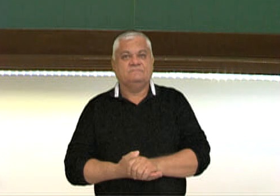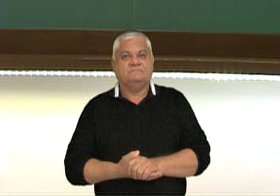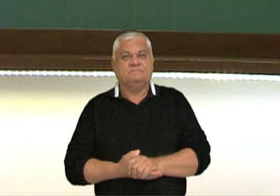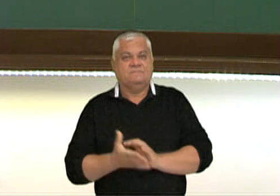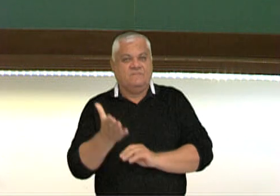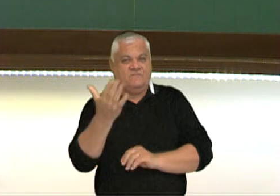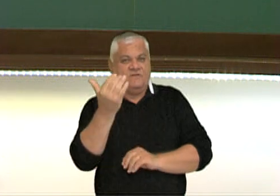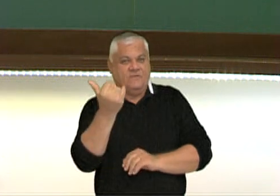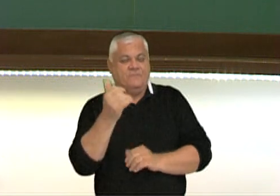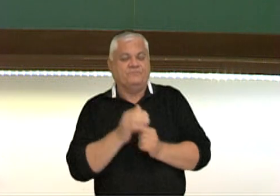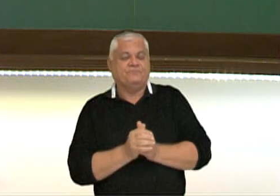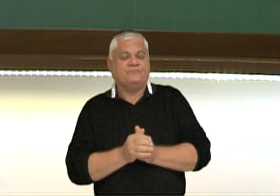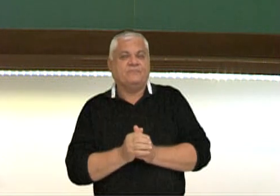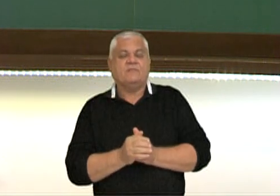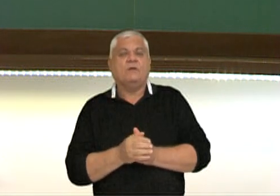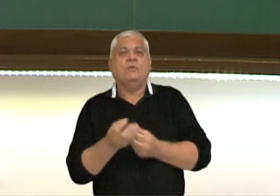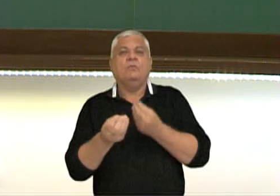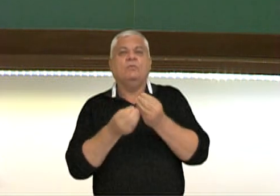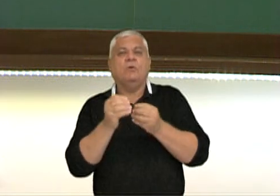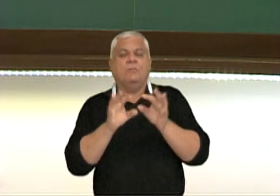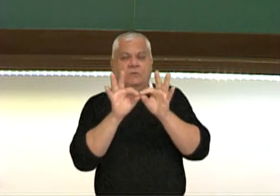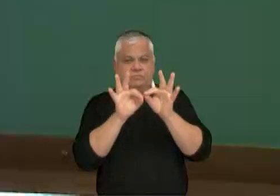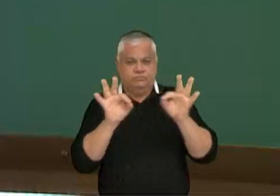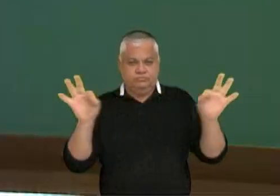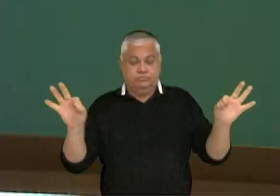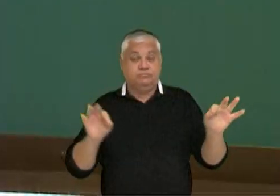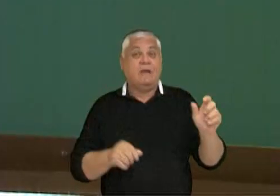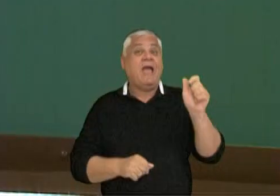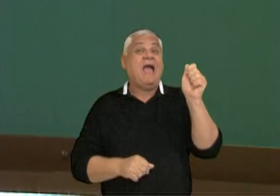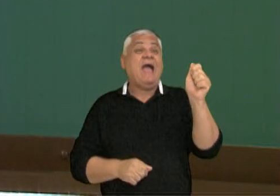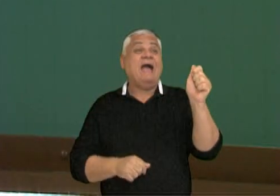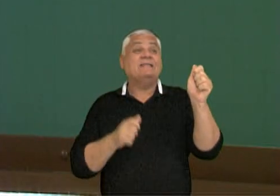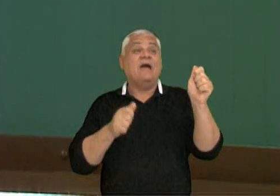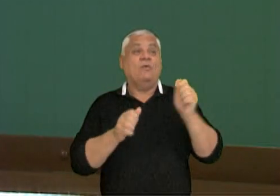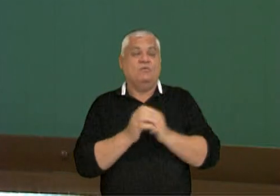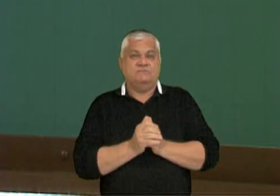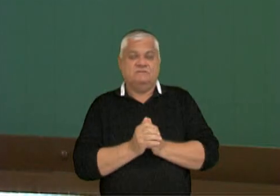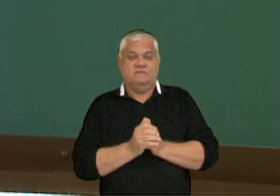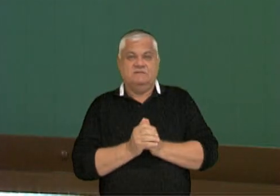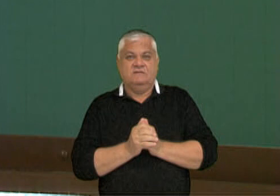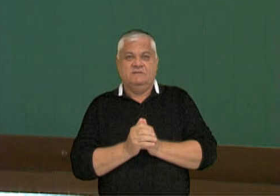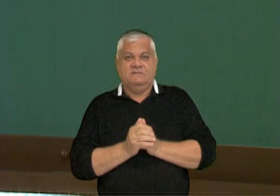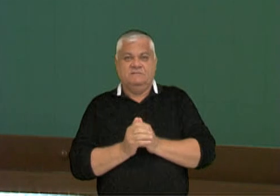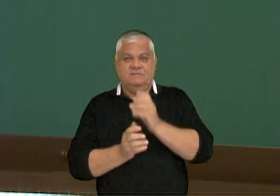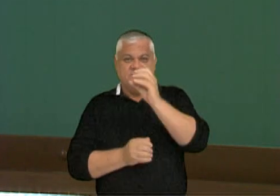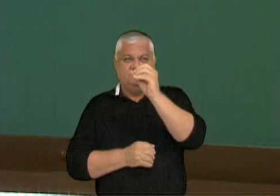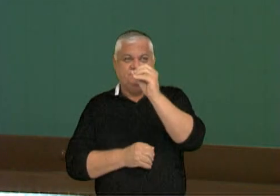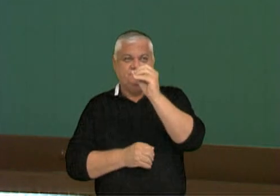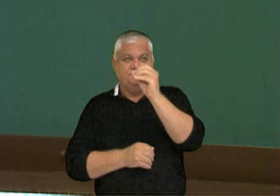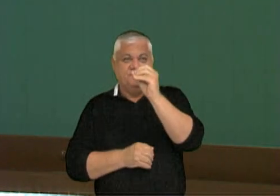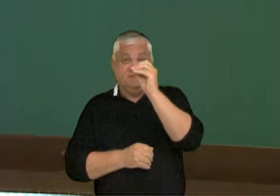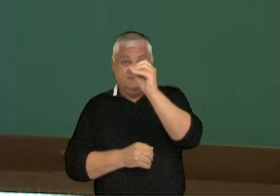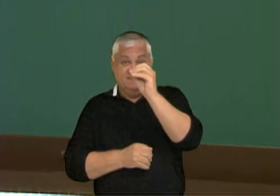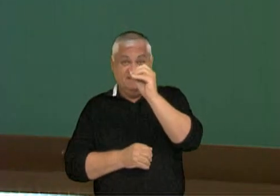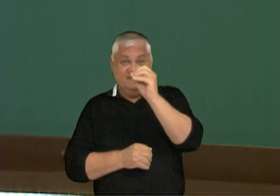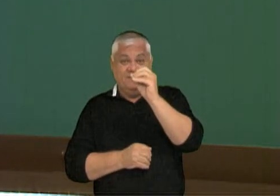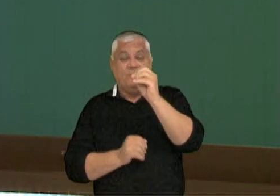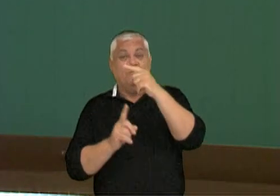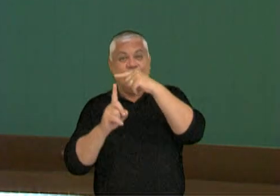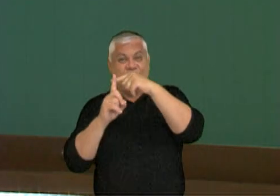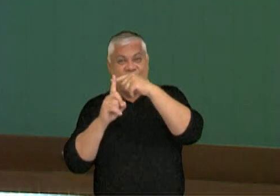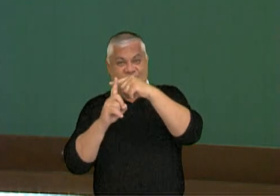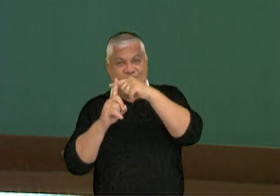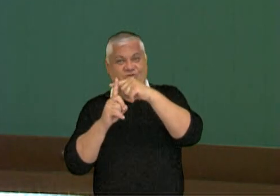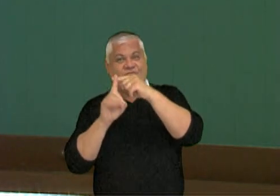Então, vamos lá, vamos localizar o ponto A. Olha lá, 0,9. Gente, 0 é